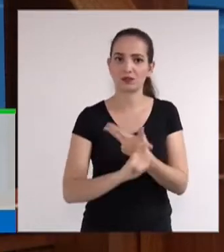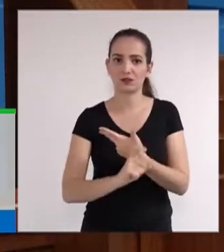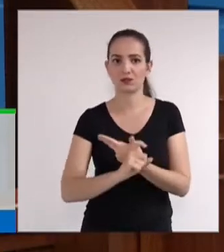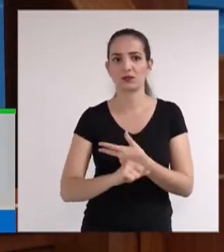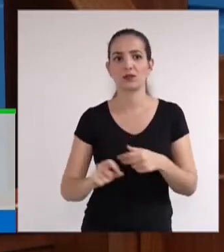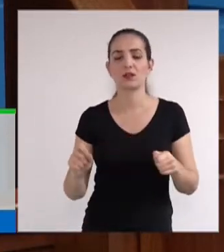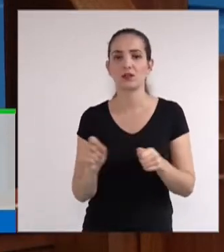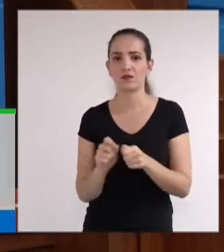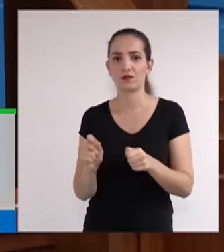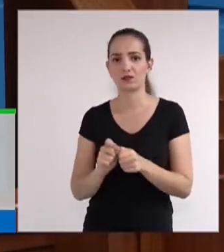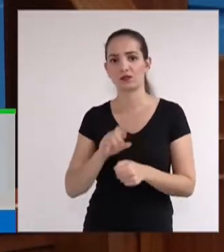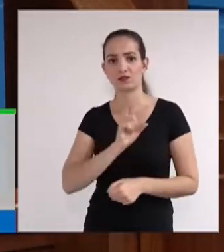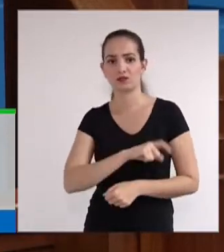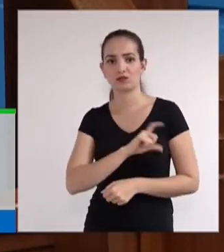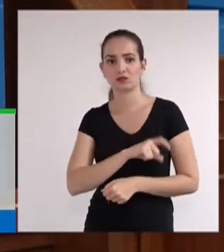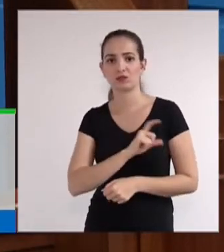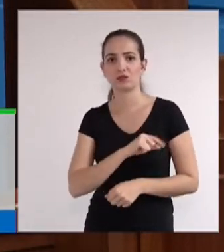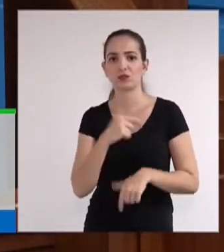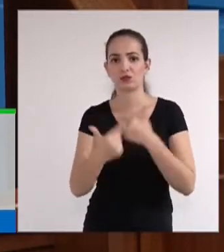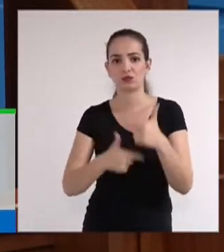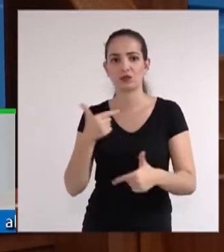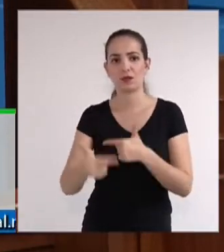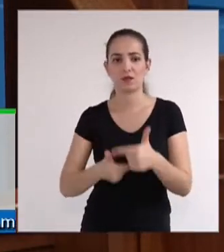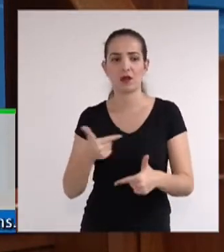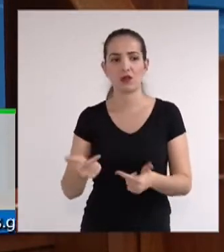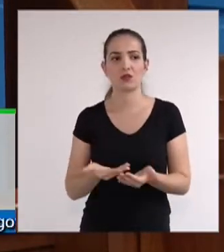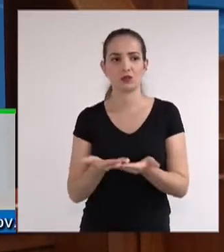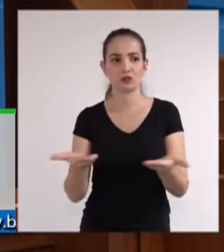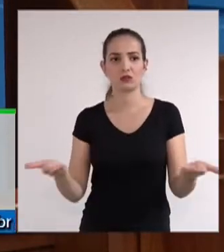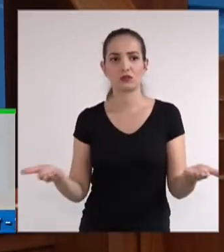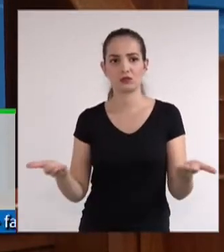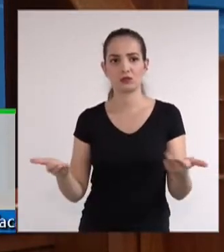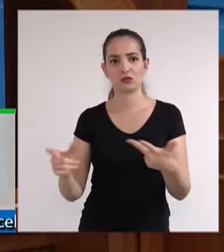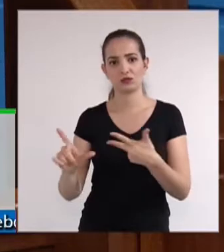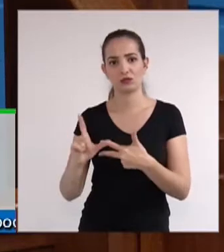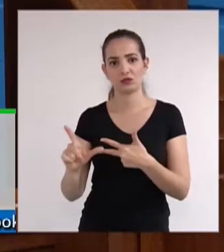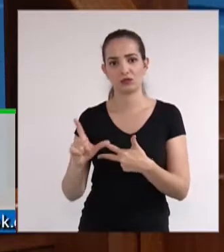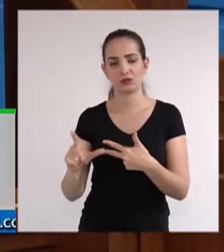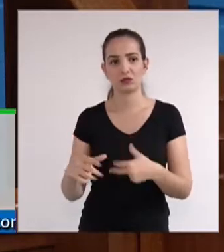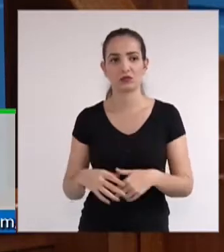fazendo chacota do trabalho dos senhores parlamentares.